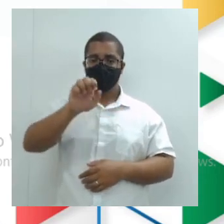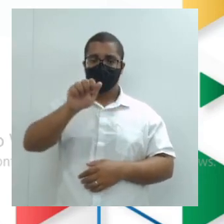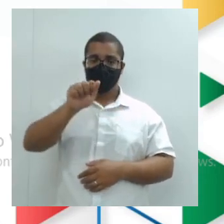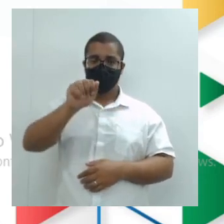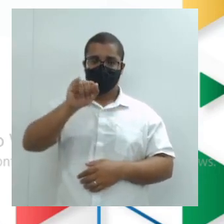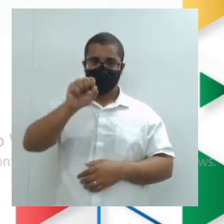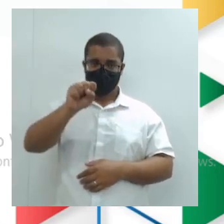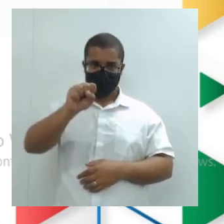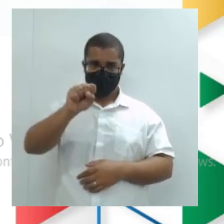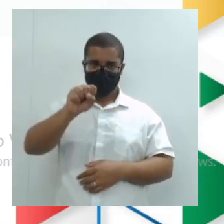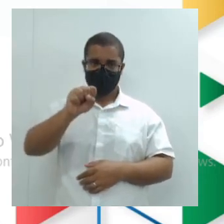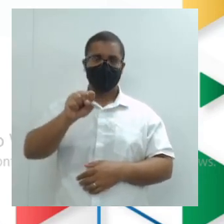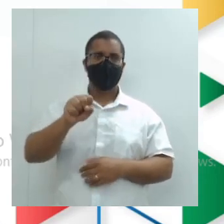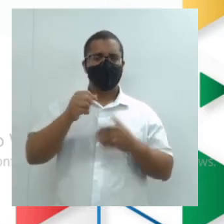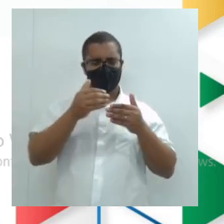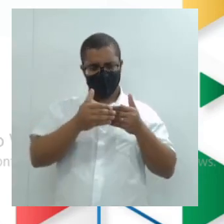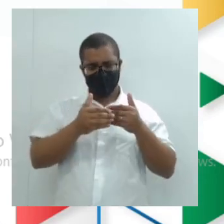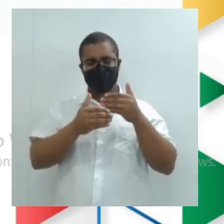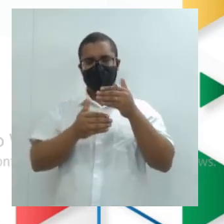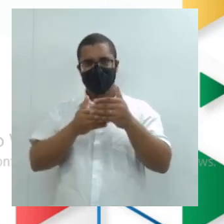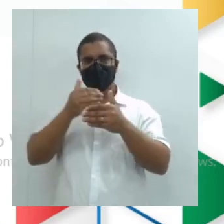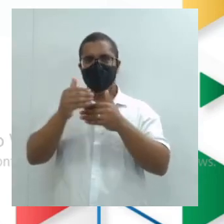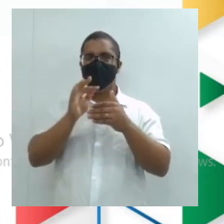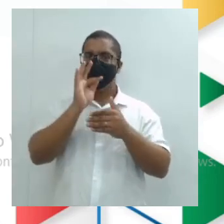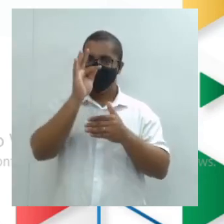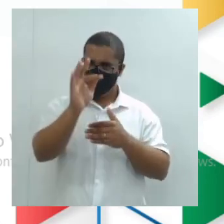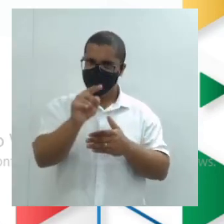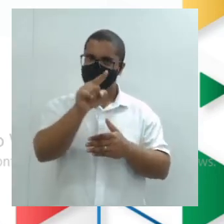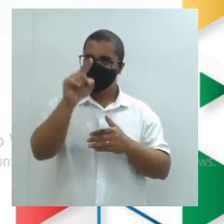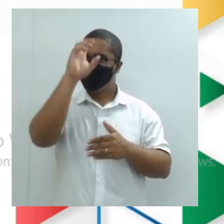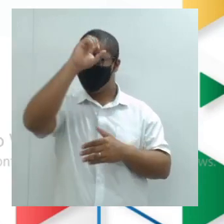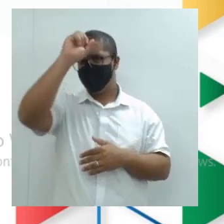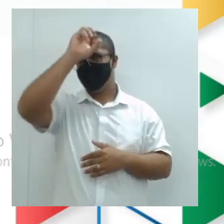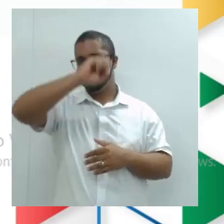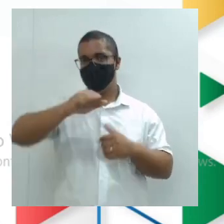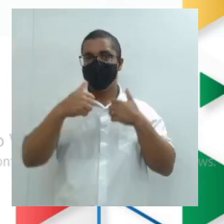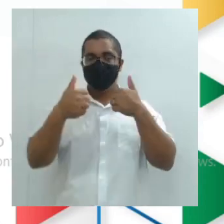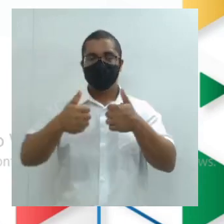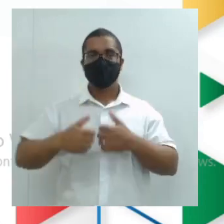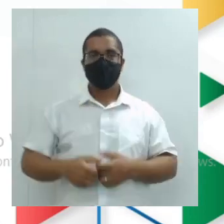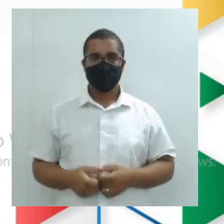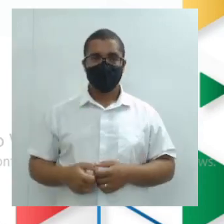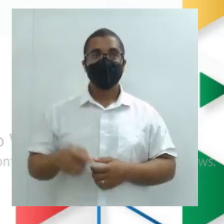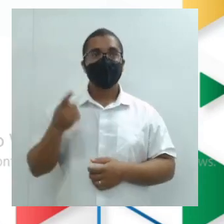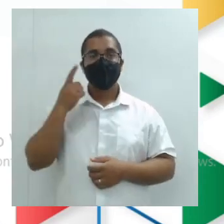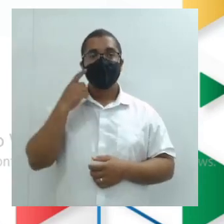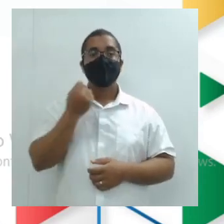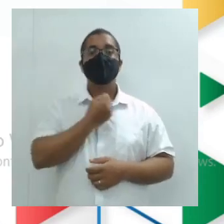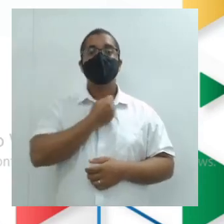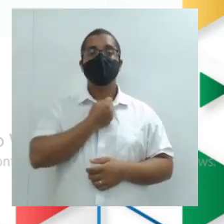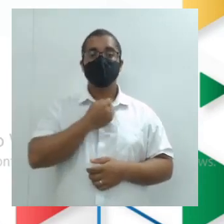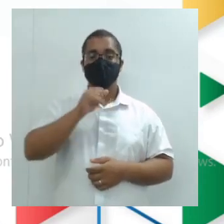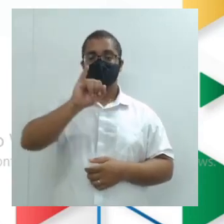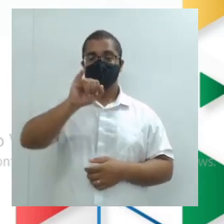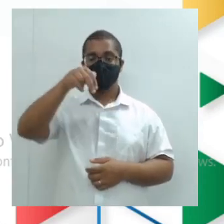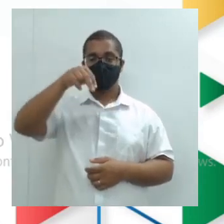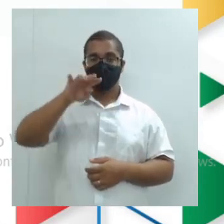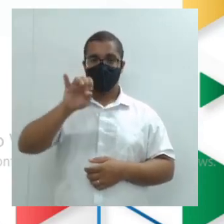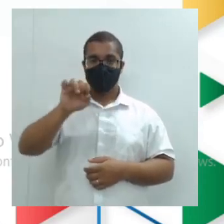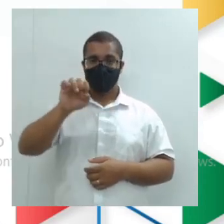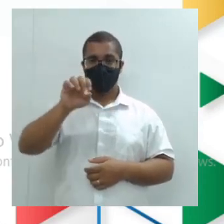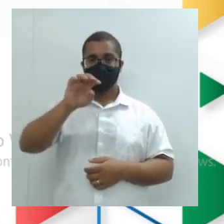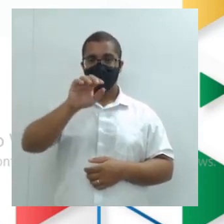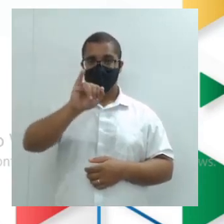Se preocupa não, essa é a sequência, o teu futuro em matemática. Segue comigo agora, números inteiros, tá